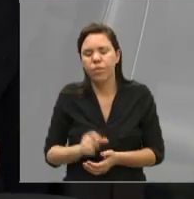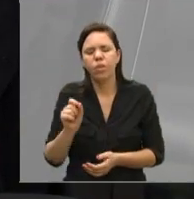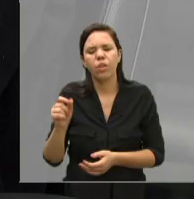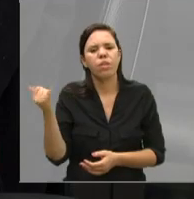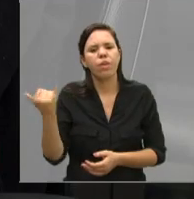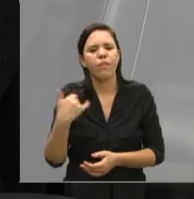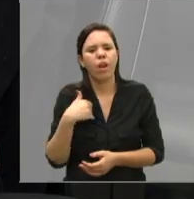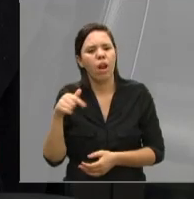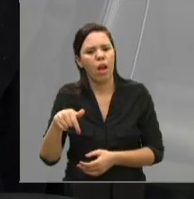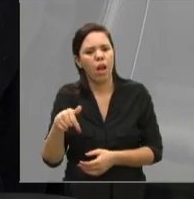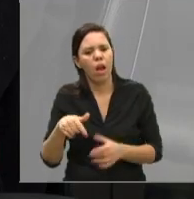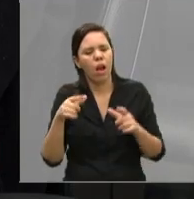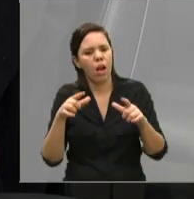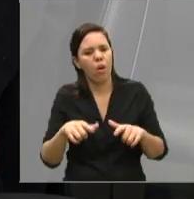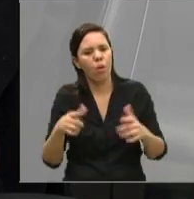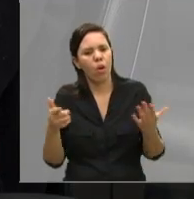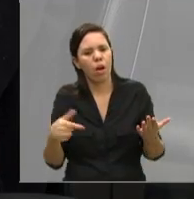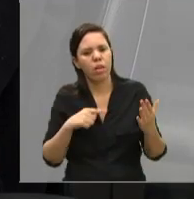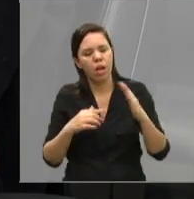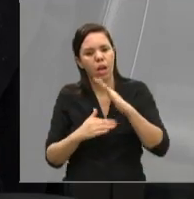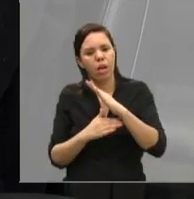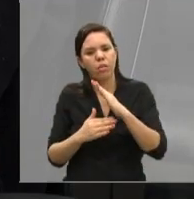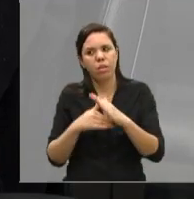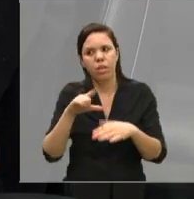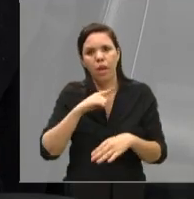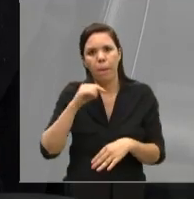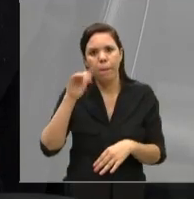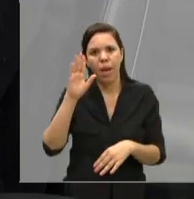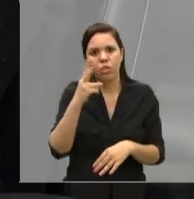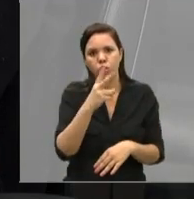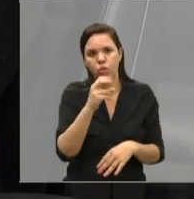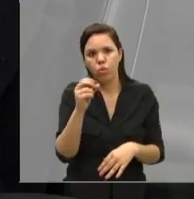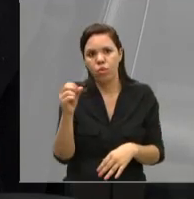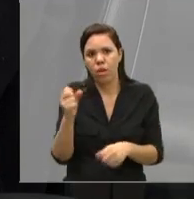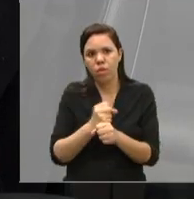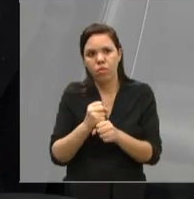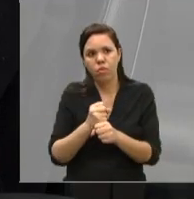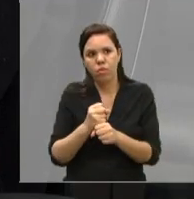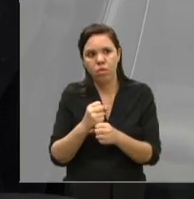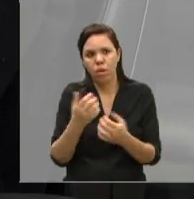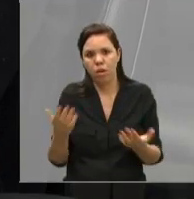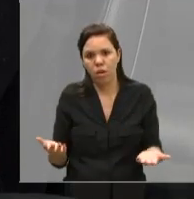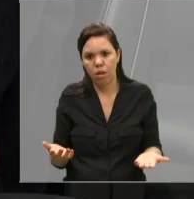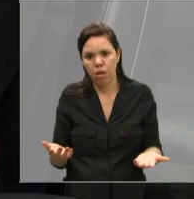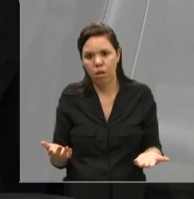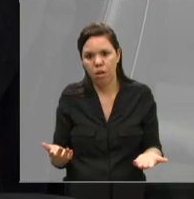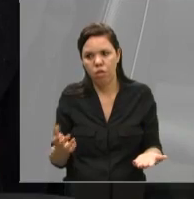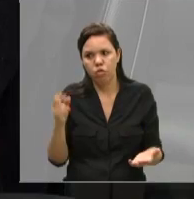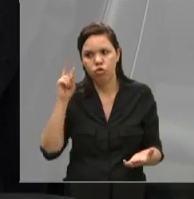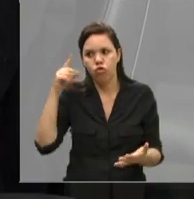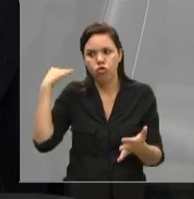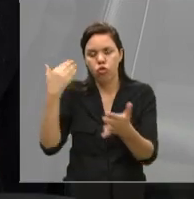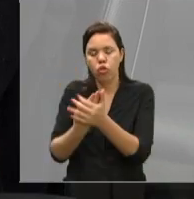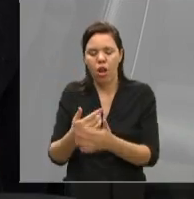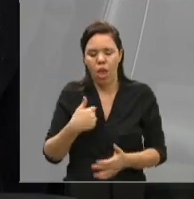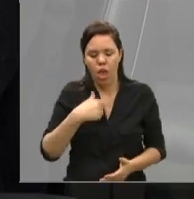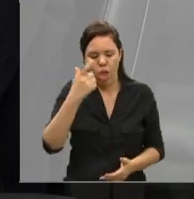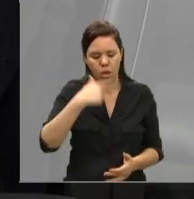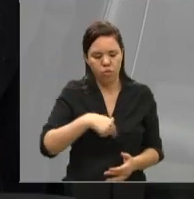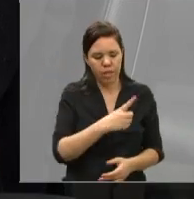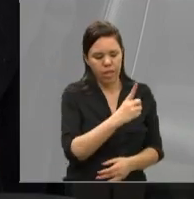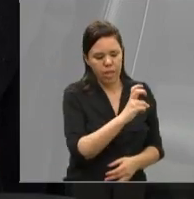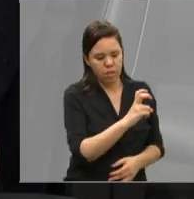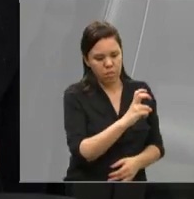a atenção aqui dentro, né? A Câmara aí tem mais de 200 anos de história e a senhora é a 15ª vereadora. Sim. Como que a